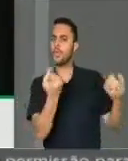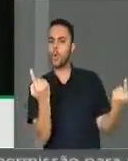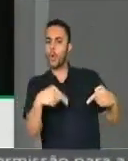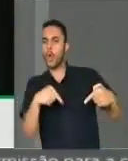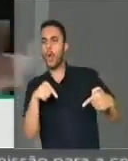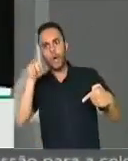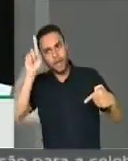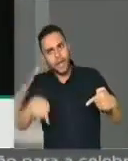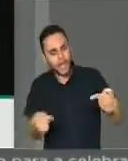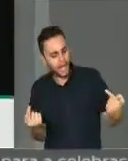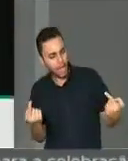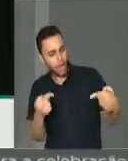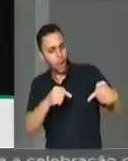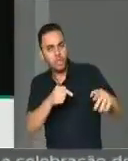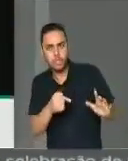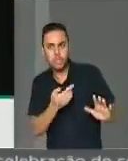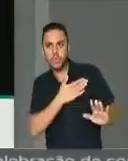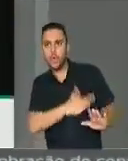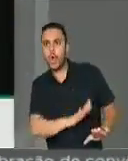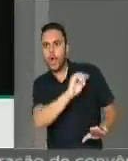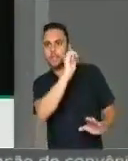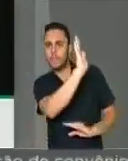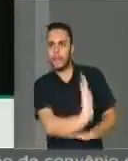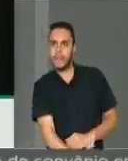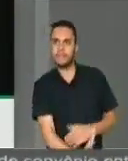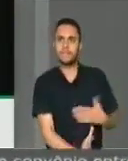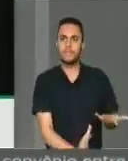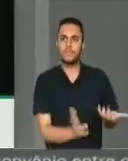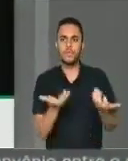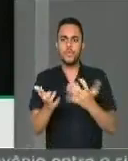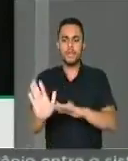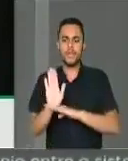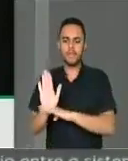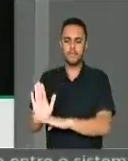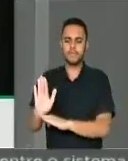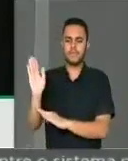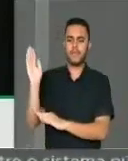oposição que não gosta do Brasil, que não quer ajudar